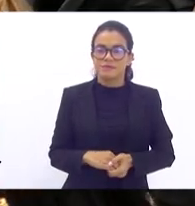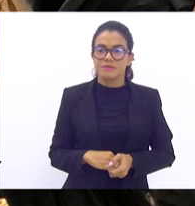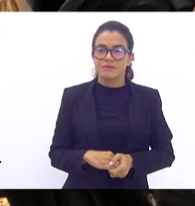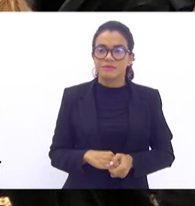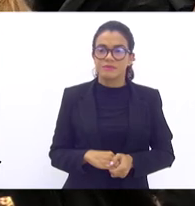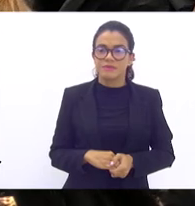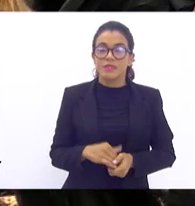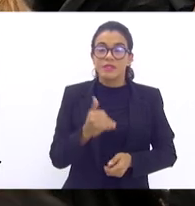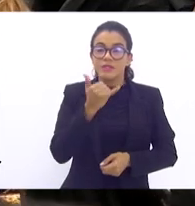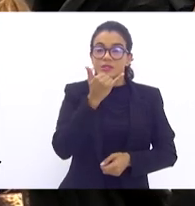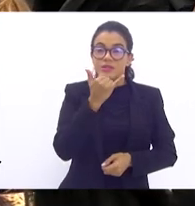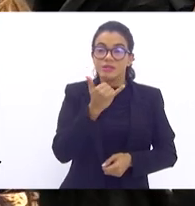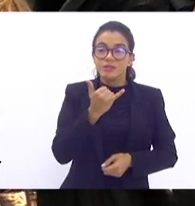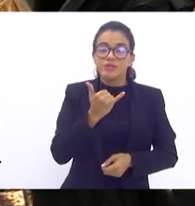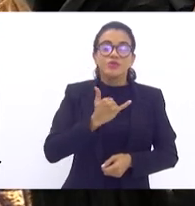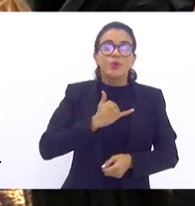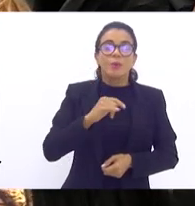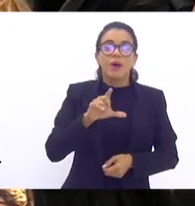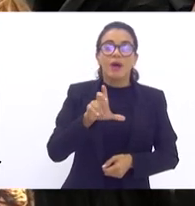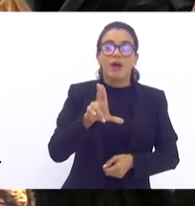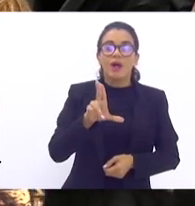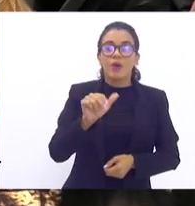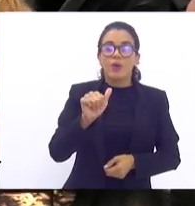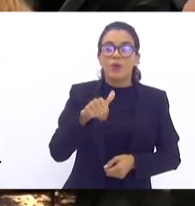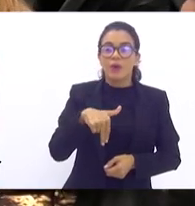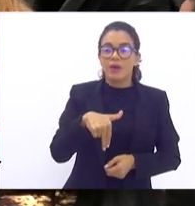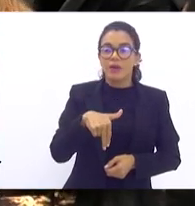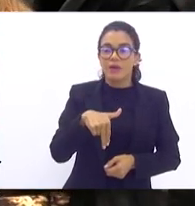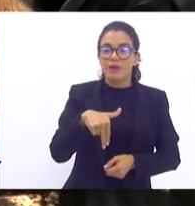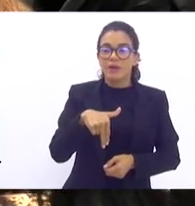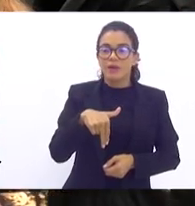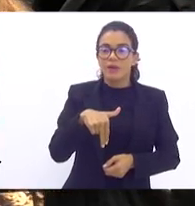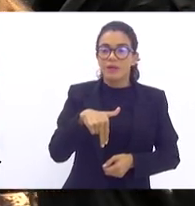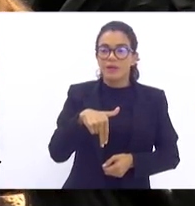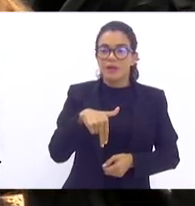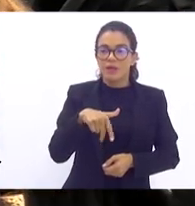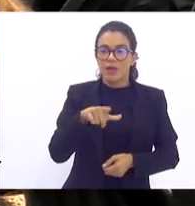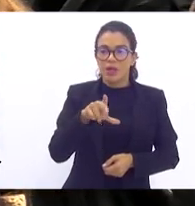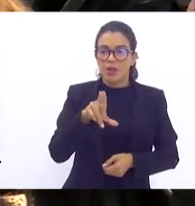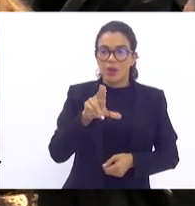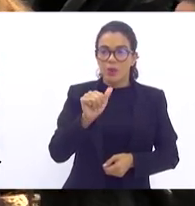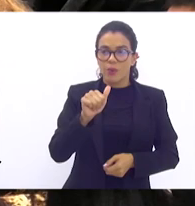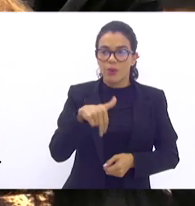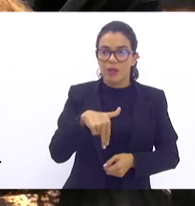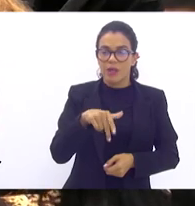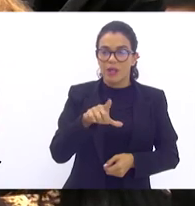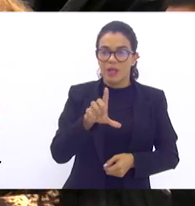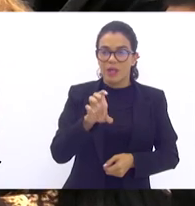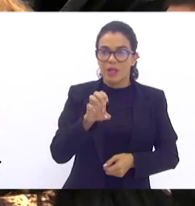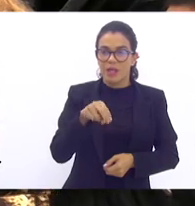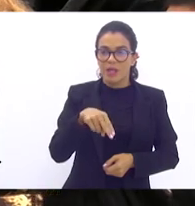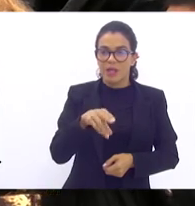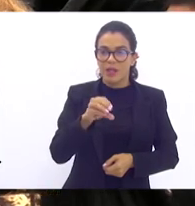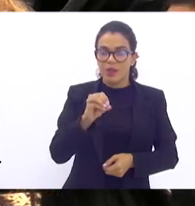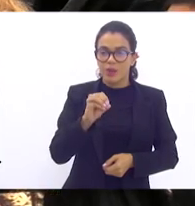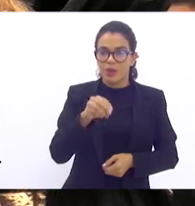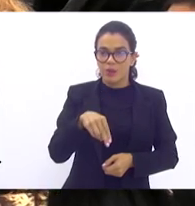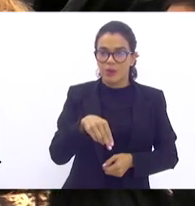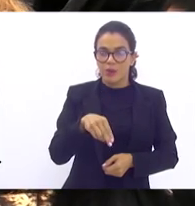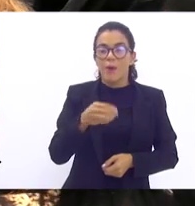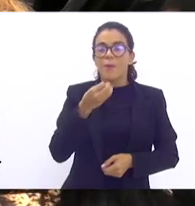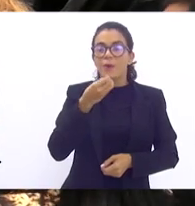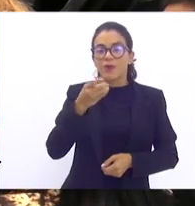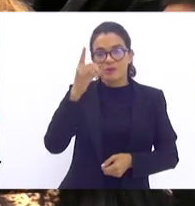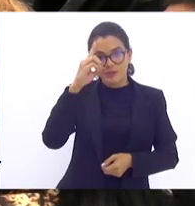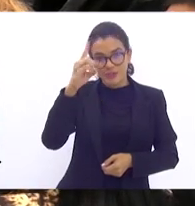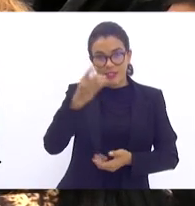desculpa o Luan tá escrito aqui Luan Lennon pode Bom